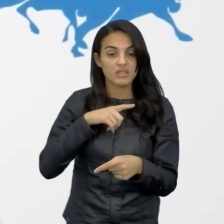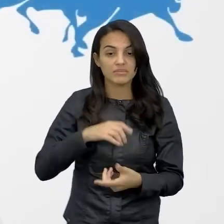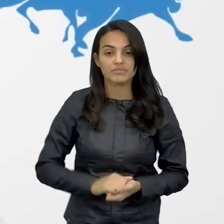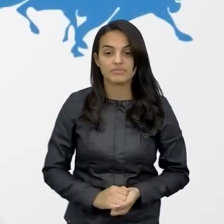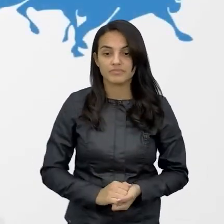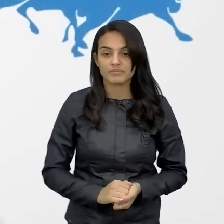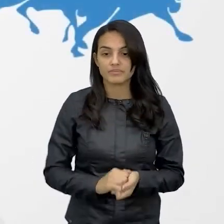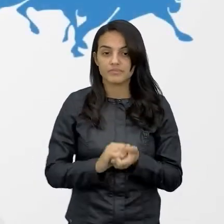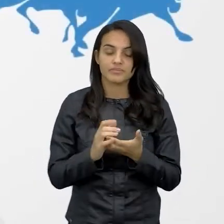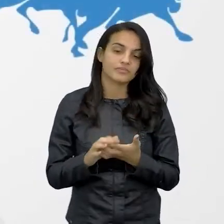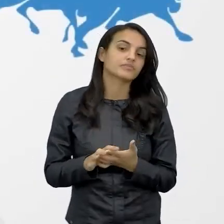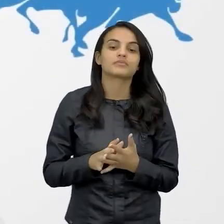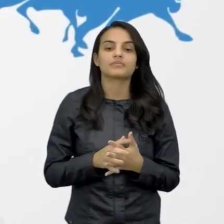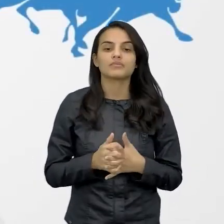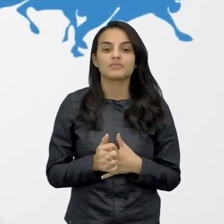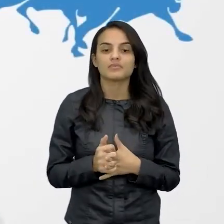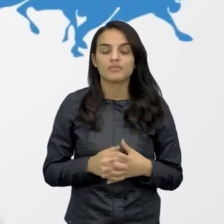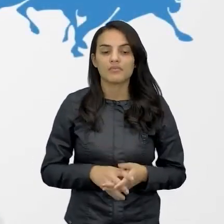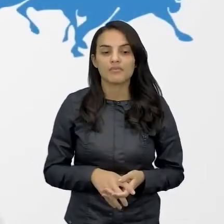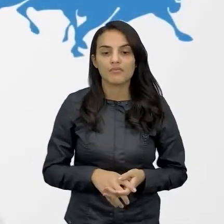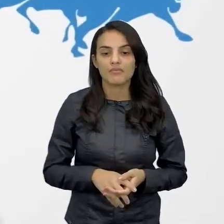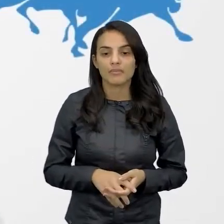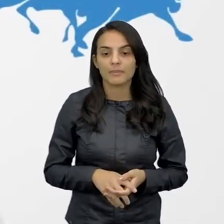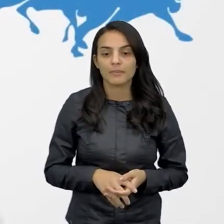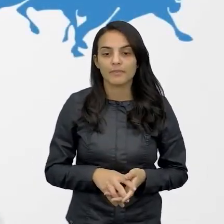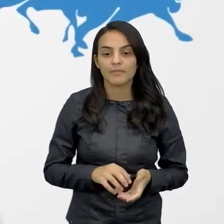de ecossistemas como os recifes de coral.